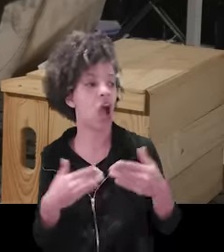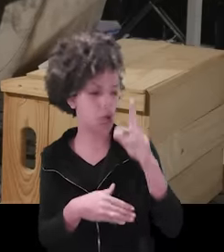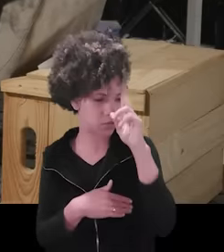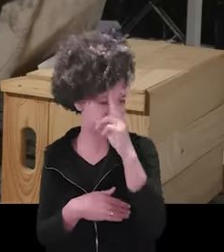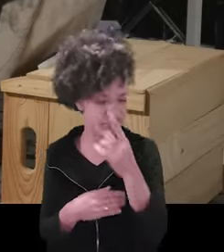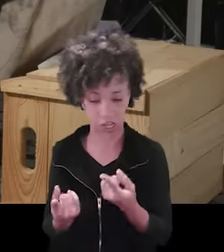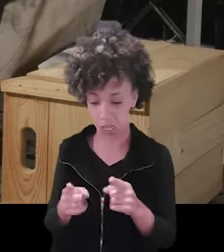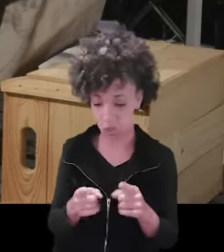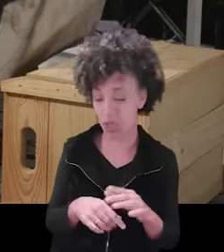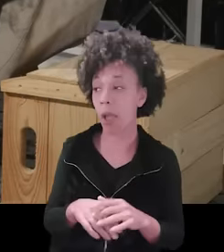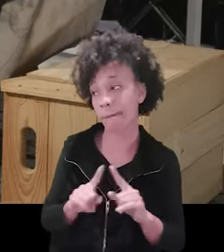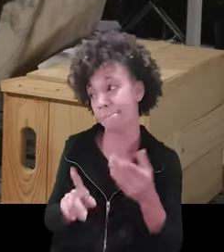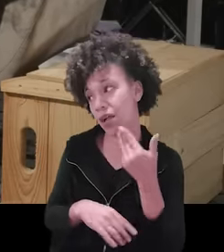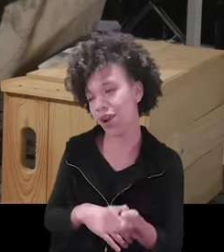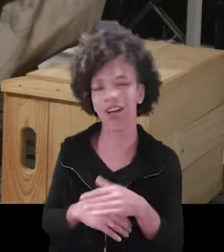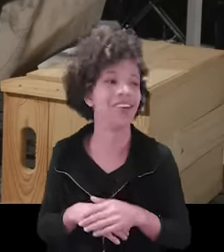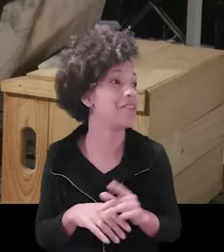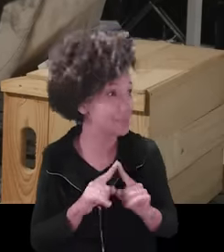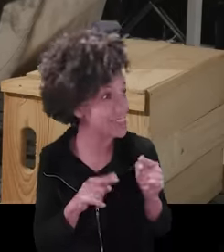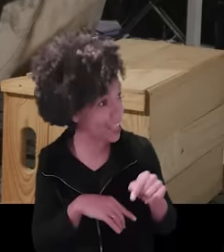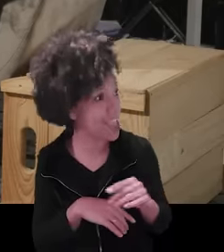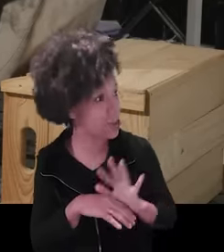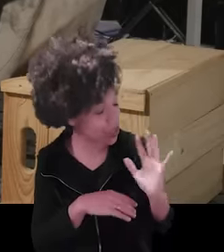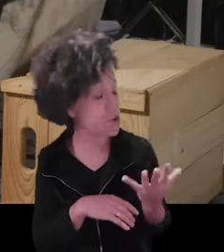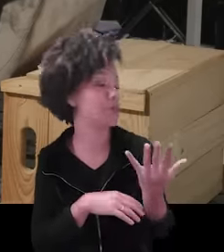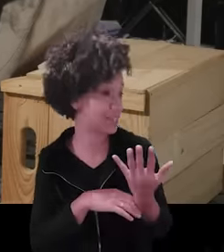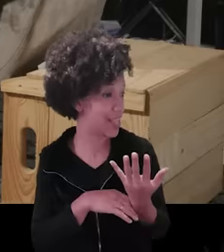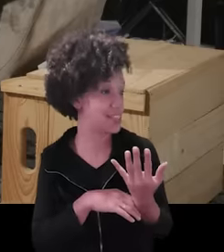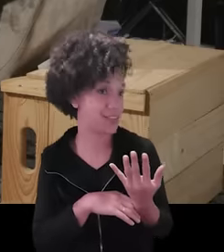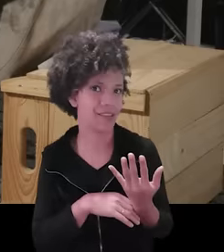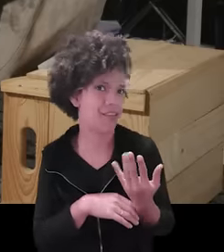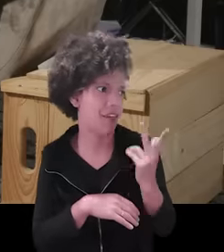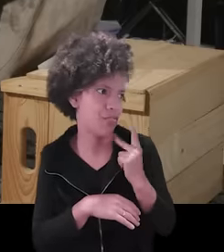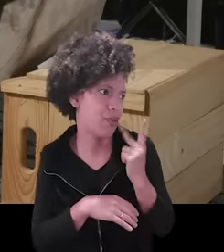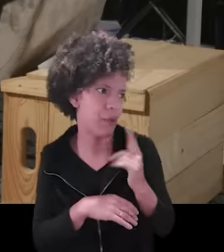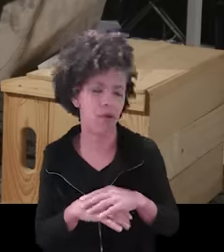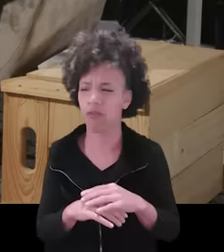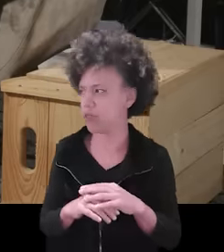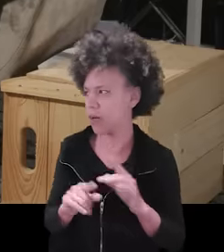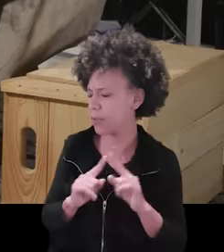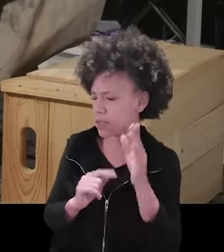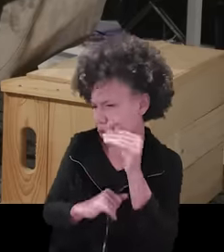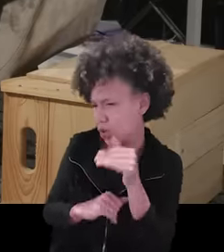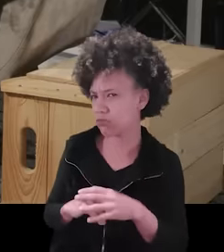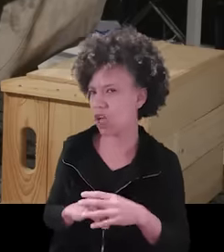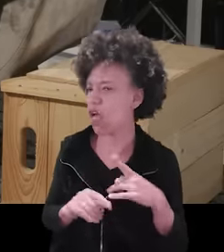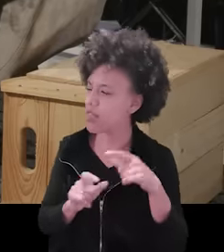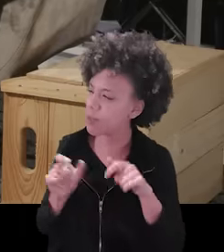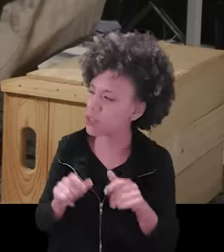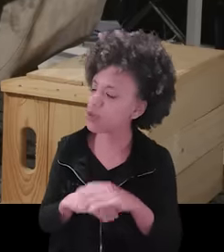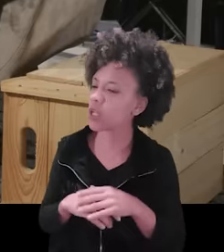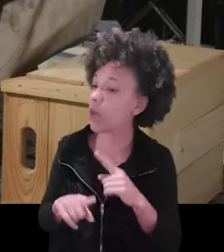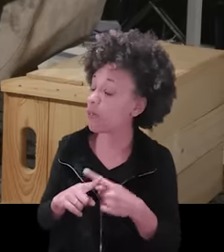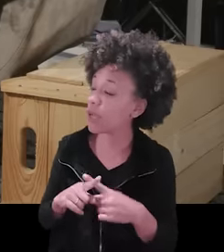agora tô aqui na churrascaria aí e parece muito é supernormal uma coisa que achei curioso tem